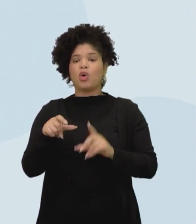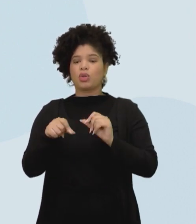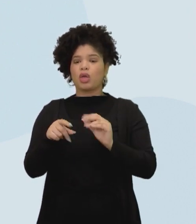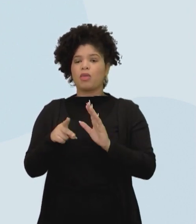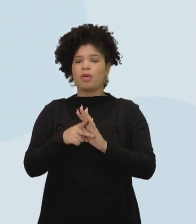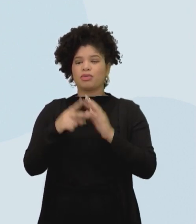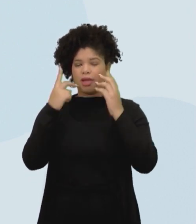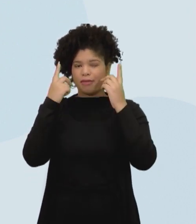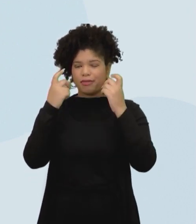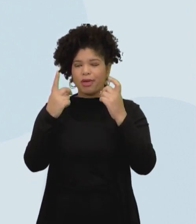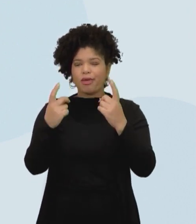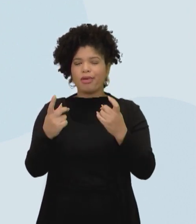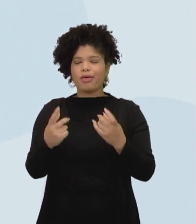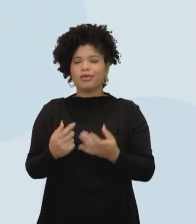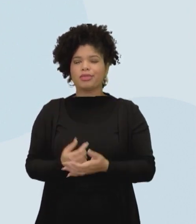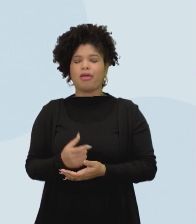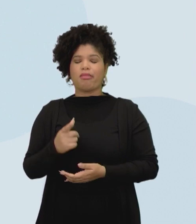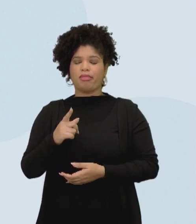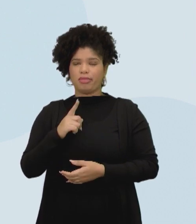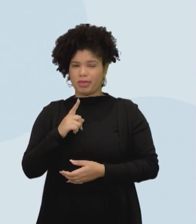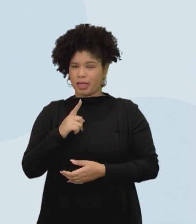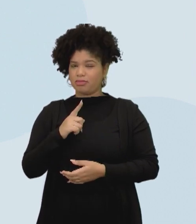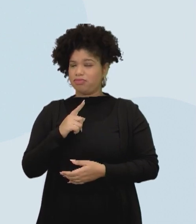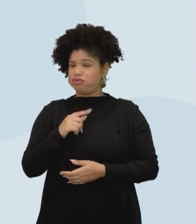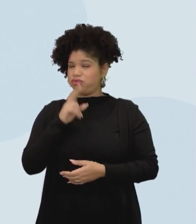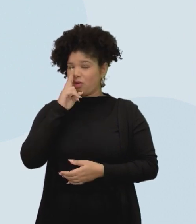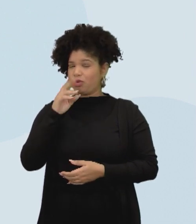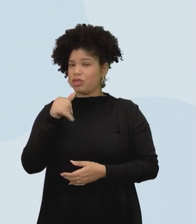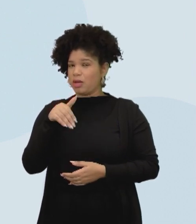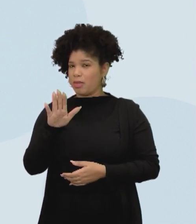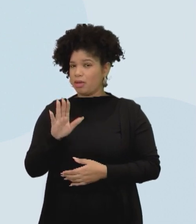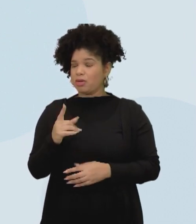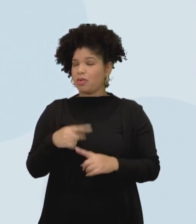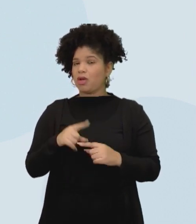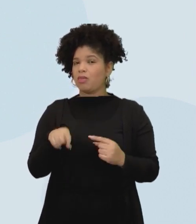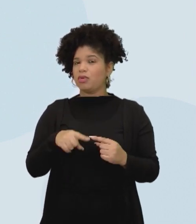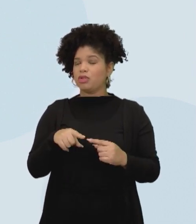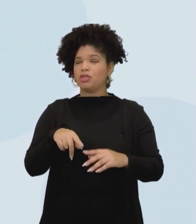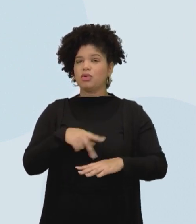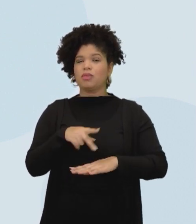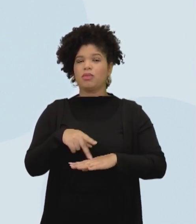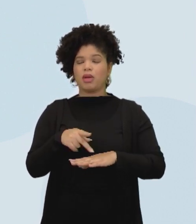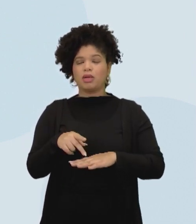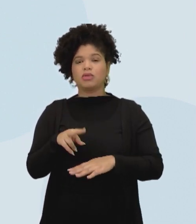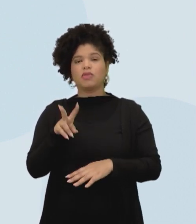a guerra pela libertação do Vietnã é um processo mais violento.